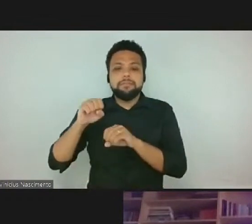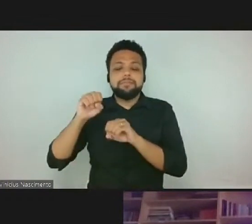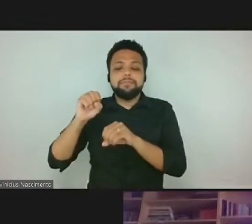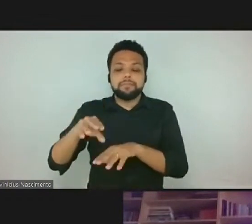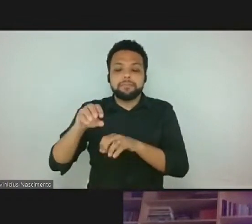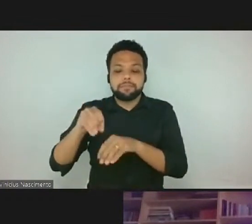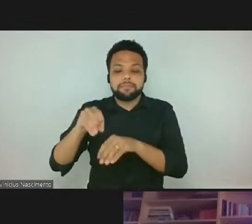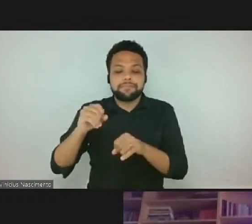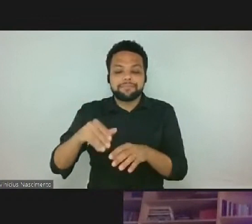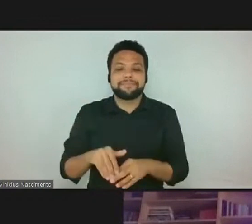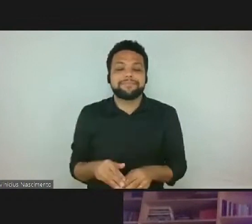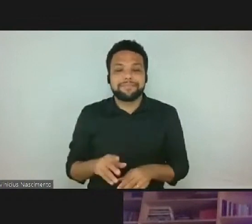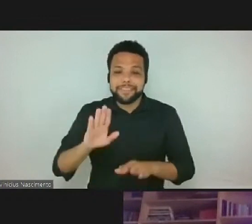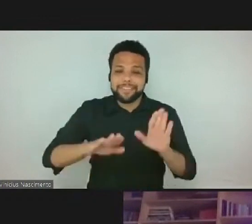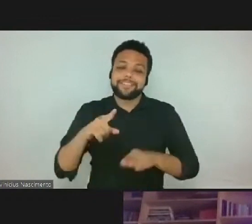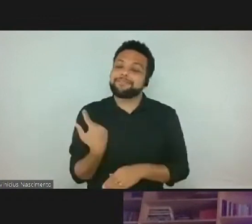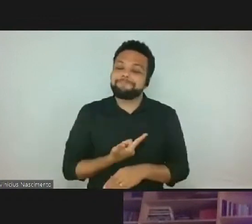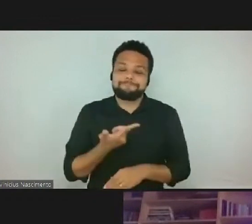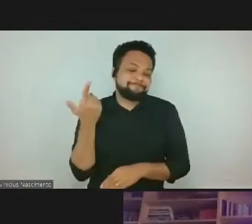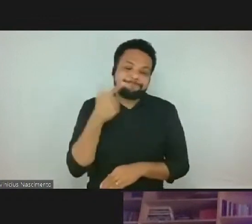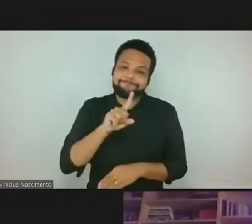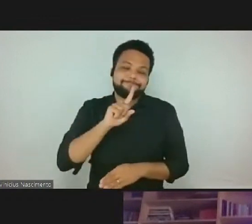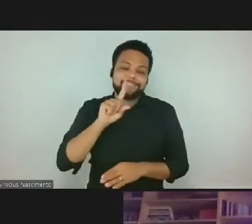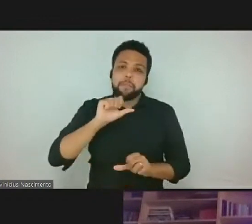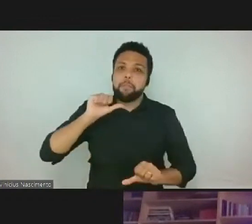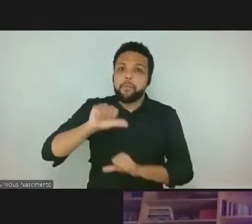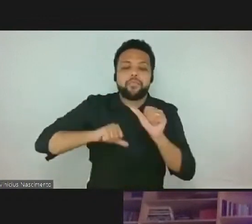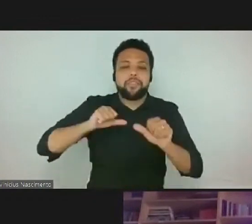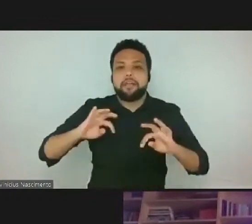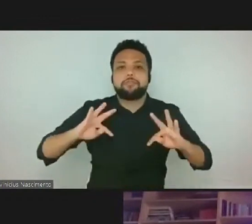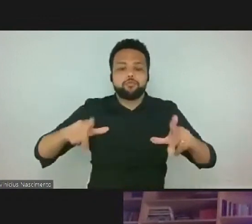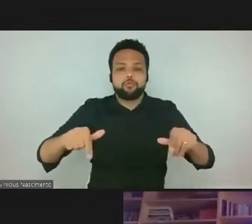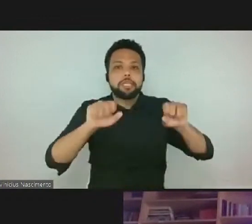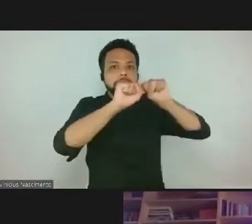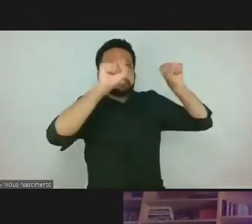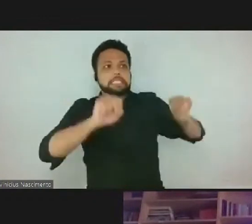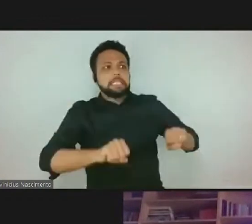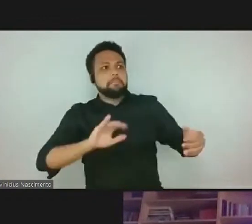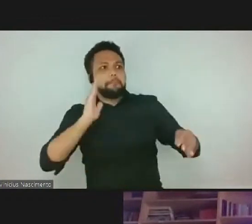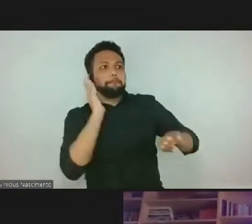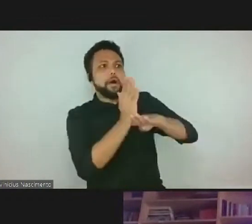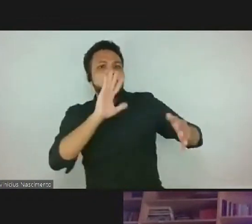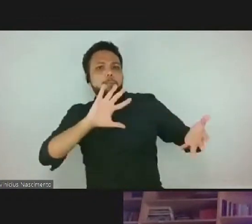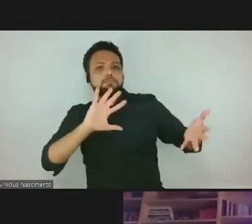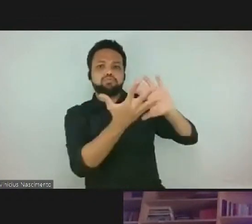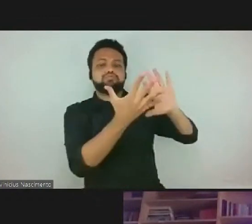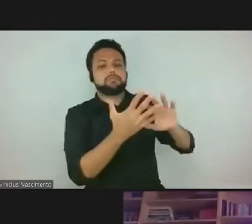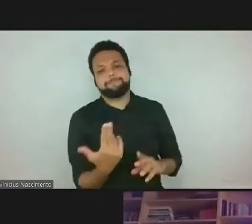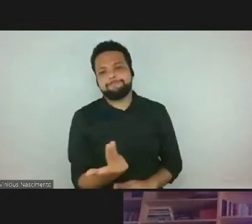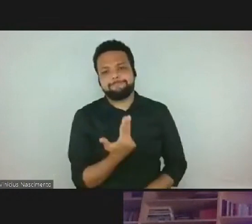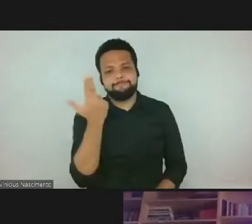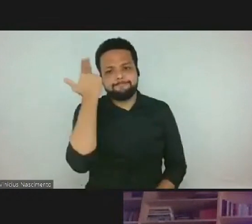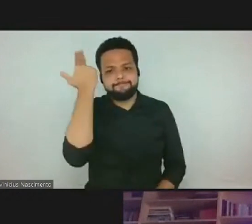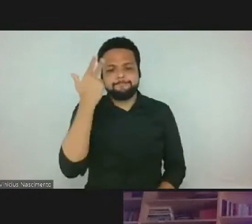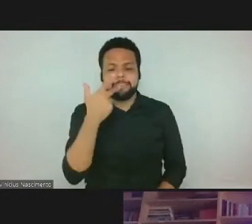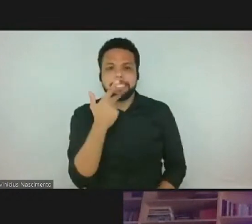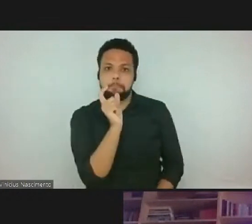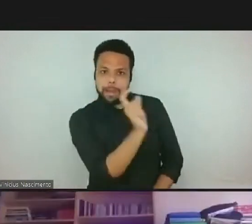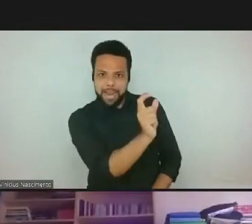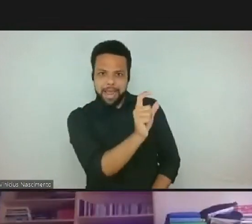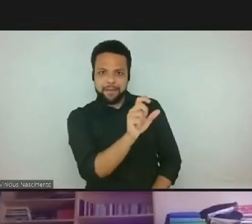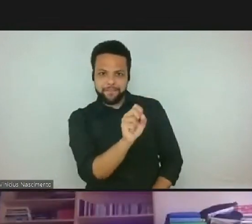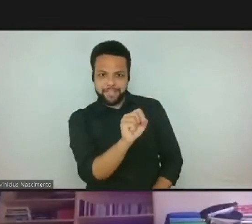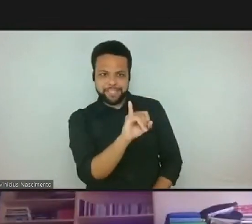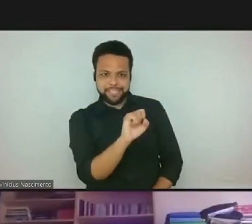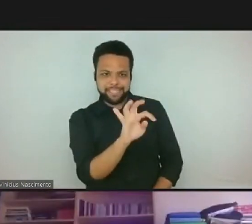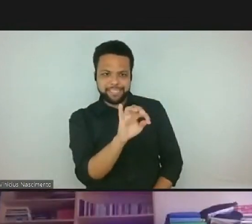às vezes a gente não vai conseguir mudar o todo, a gente não vai conseguir mudar o sistema, né, para usar essa expressão tão marcada, mas você